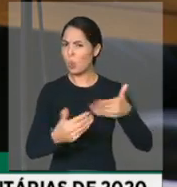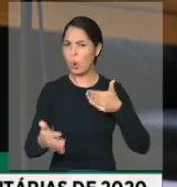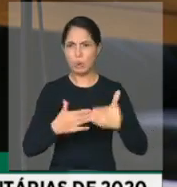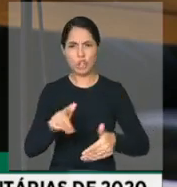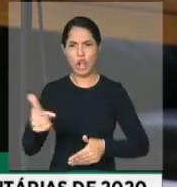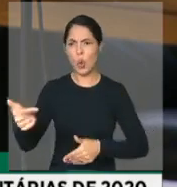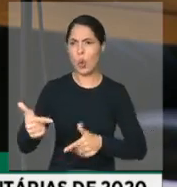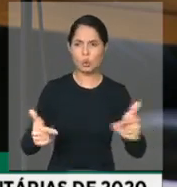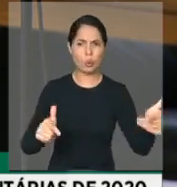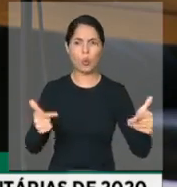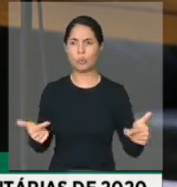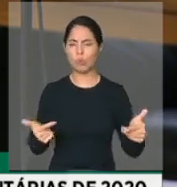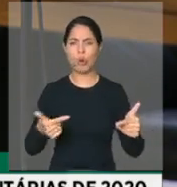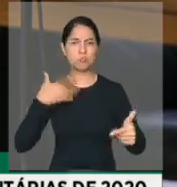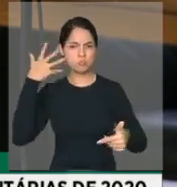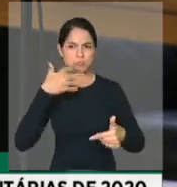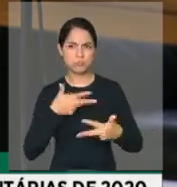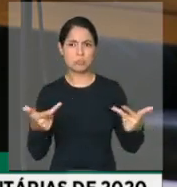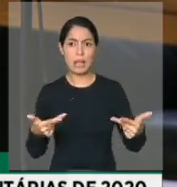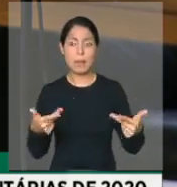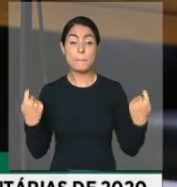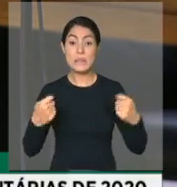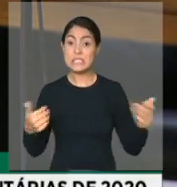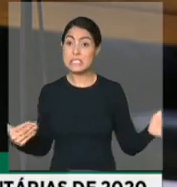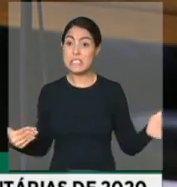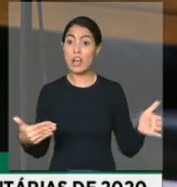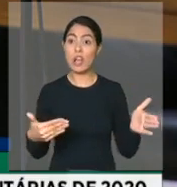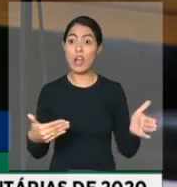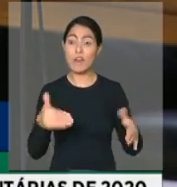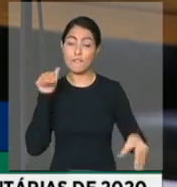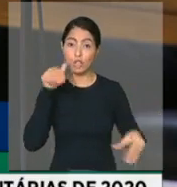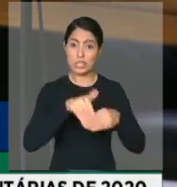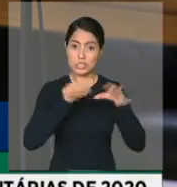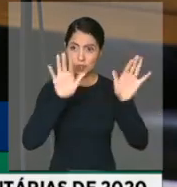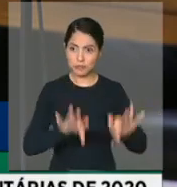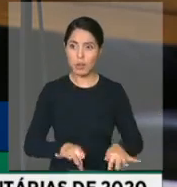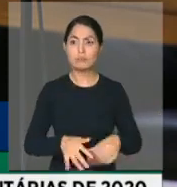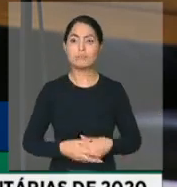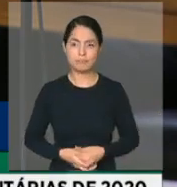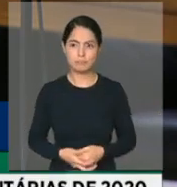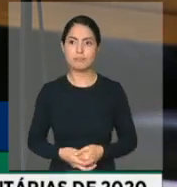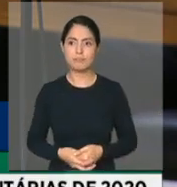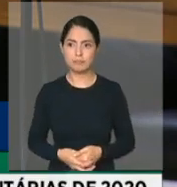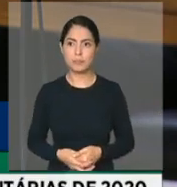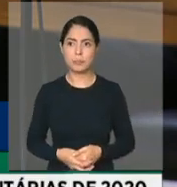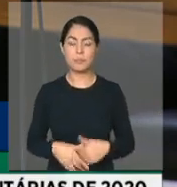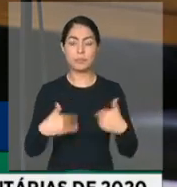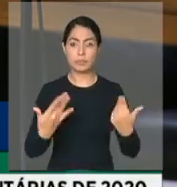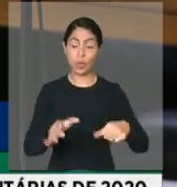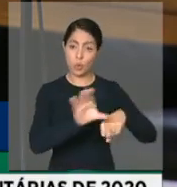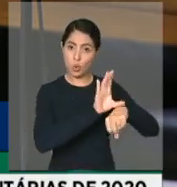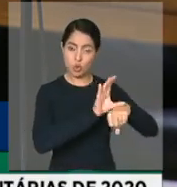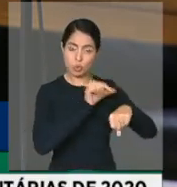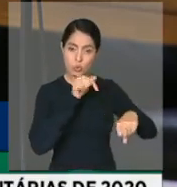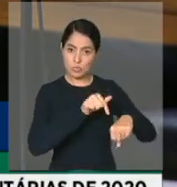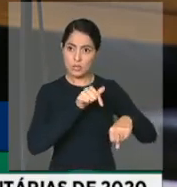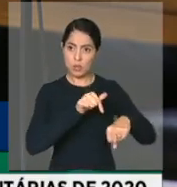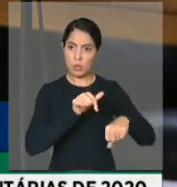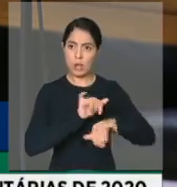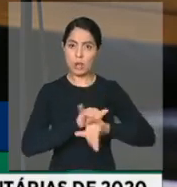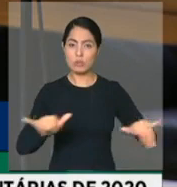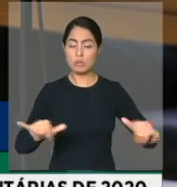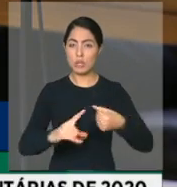outra forma de deliberação, até a votação final do veto. A Constituição Federal, no